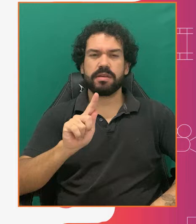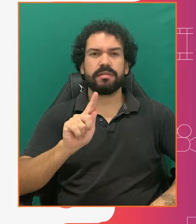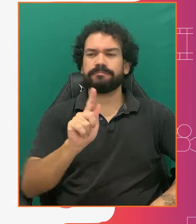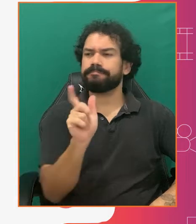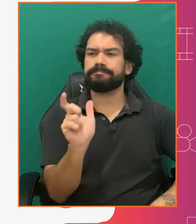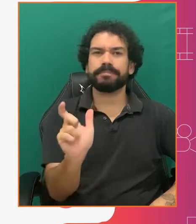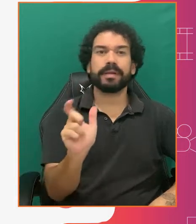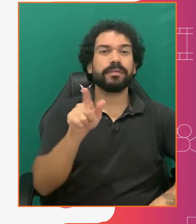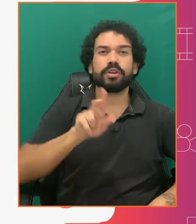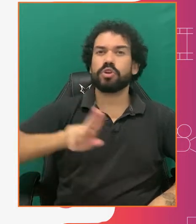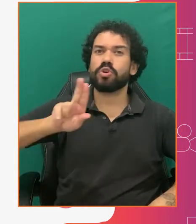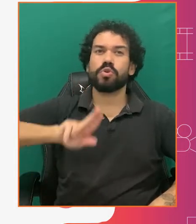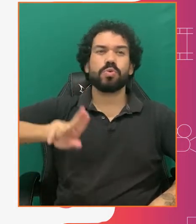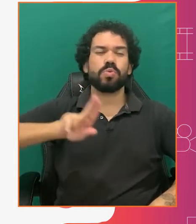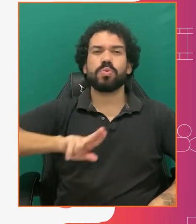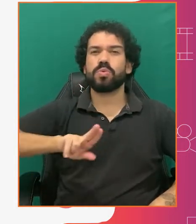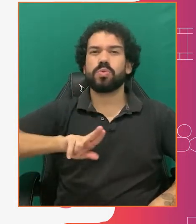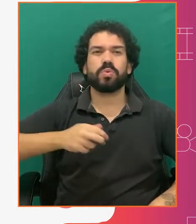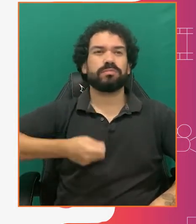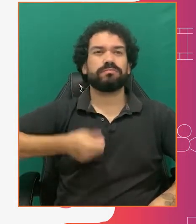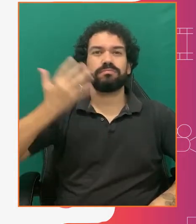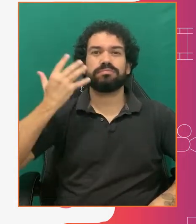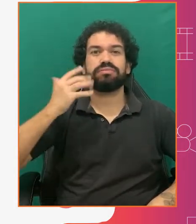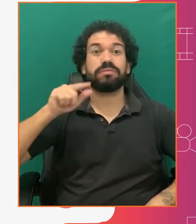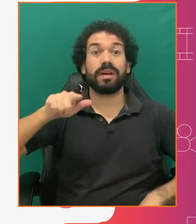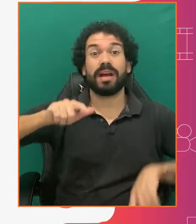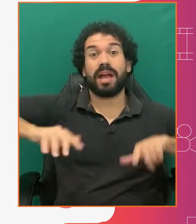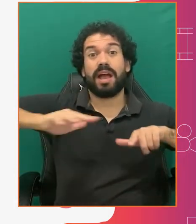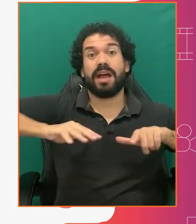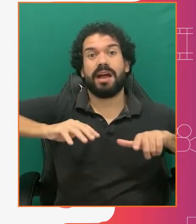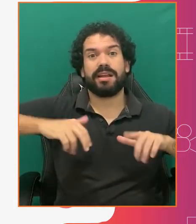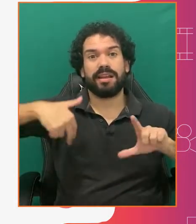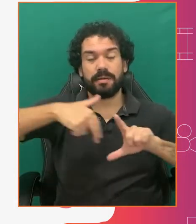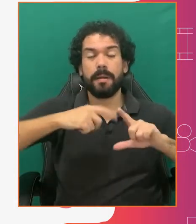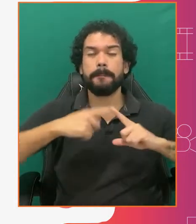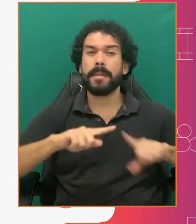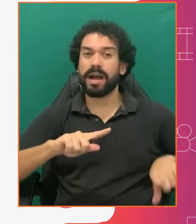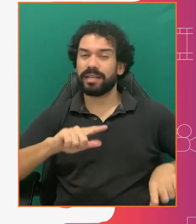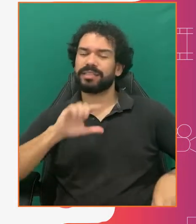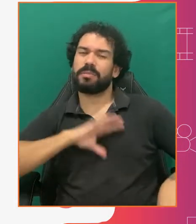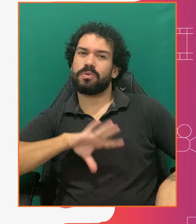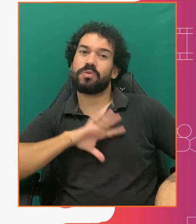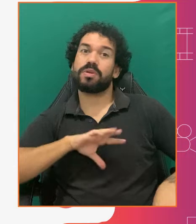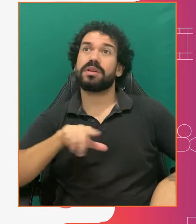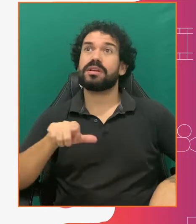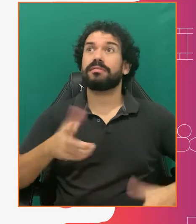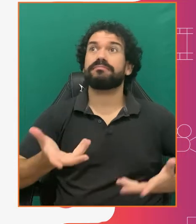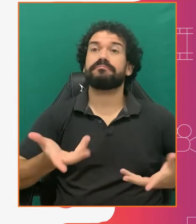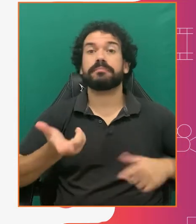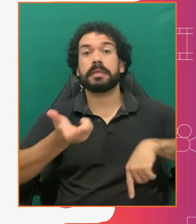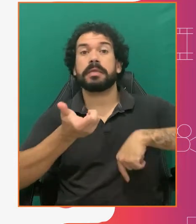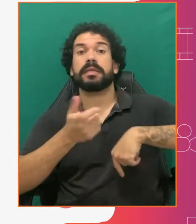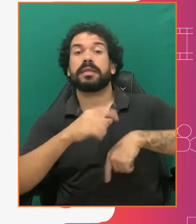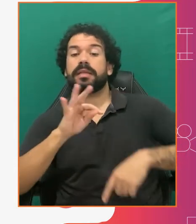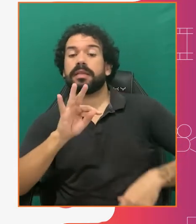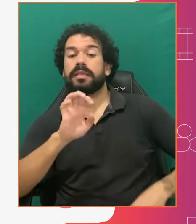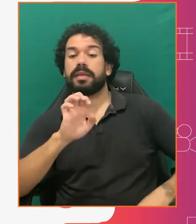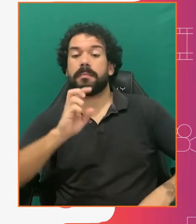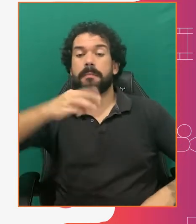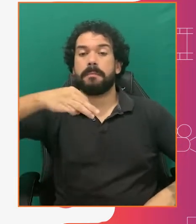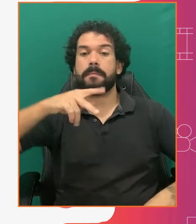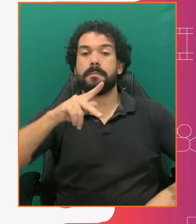muito usada no mundo da animação, mas em português a tradução ficaria como